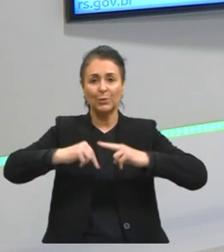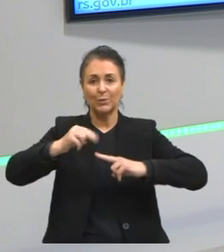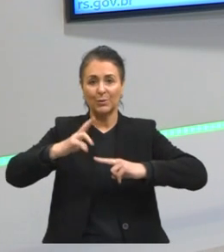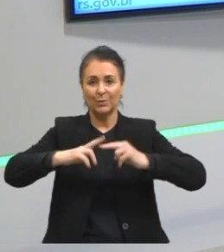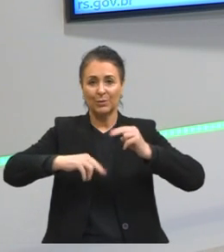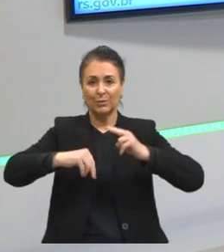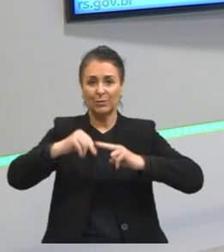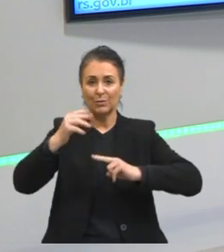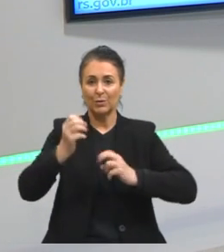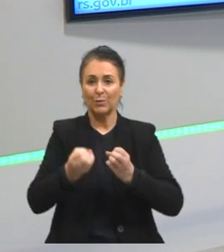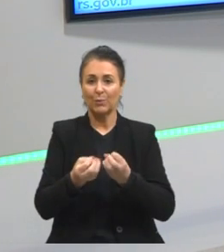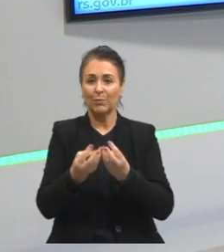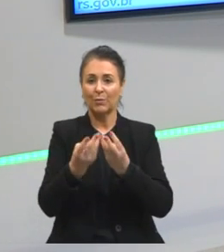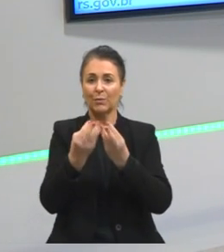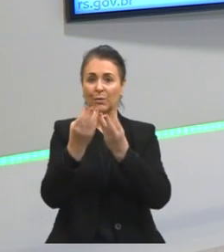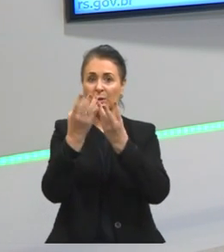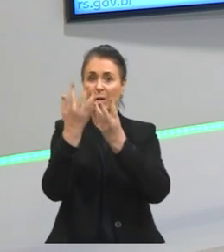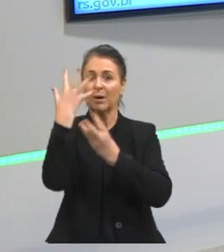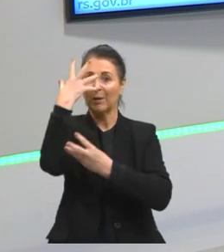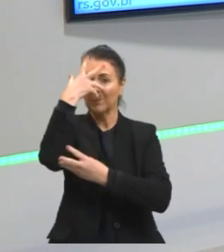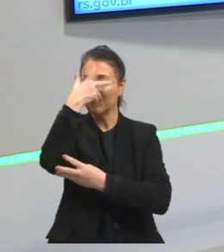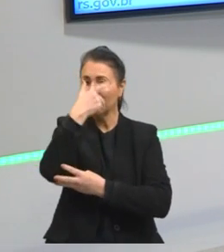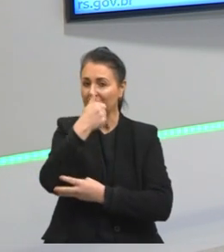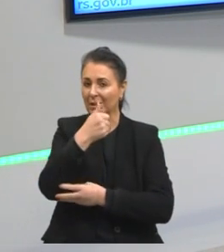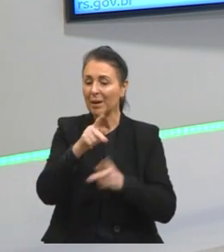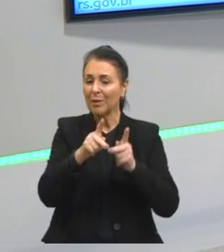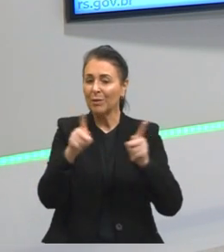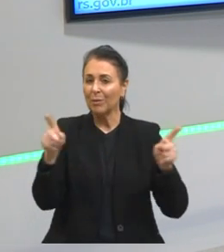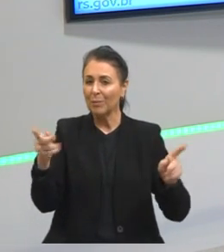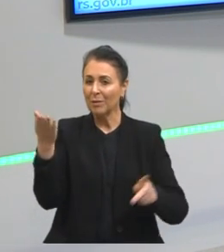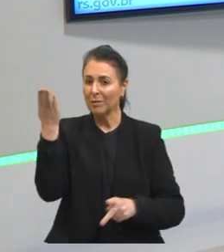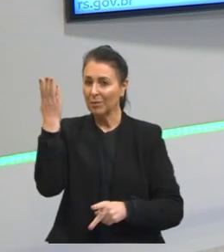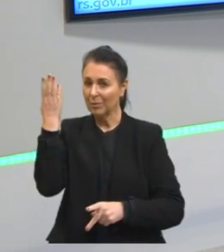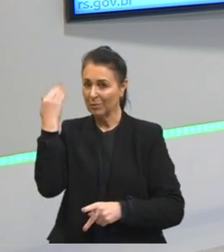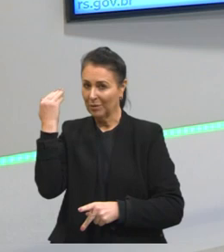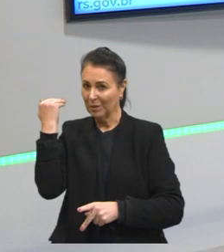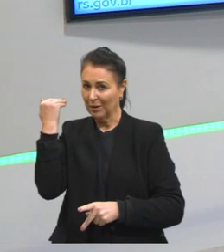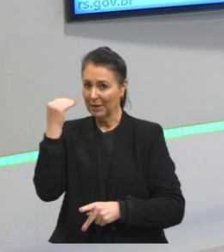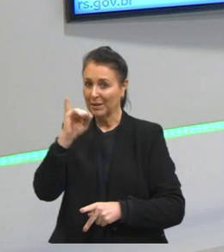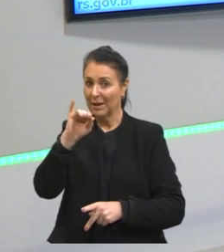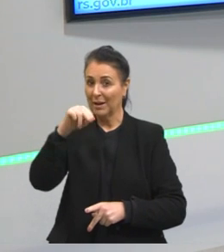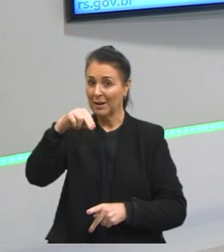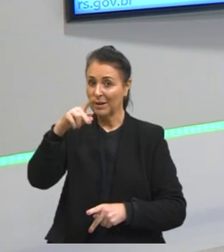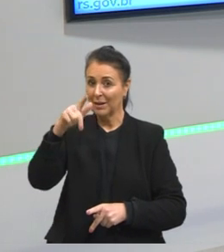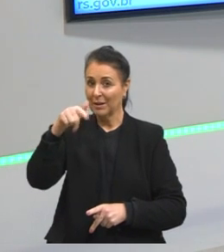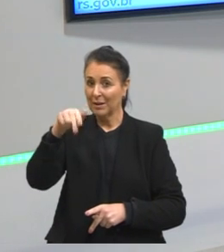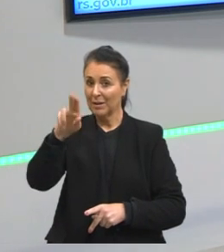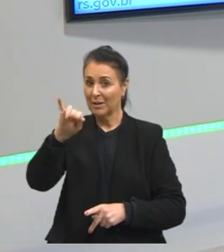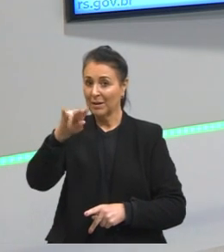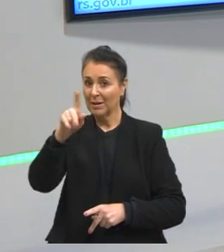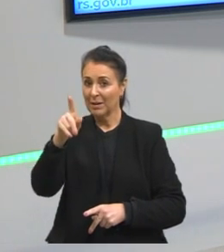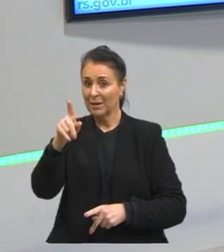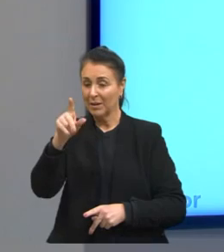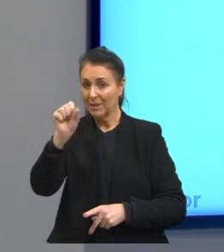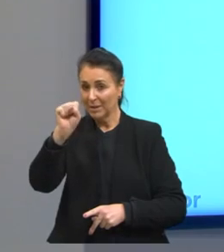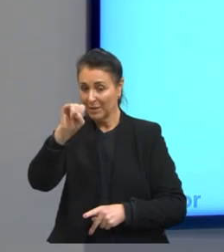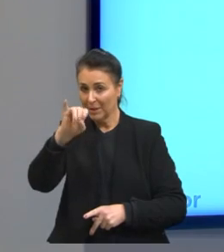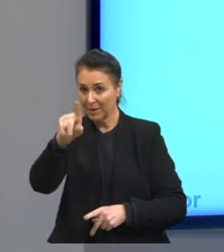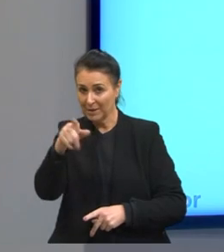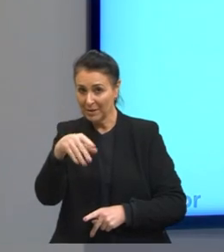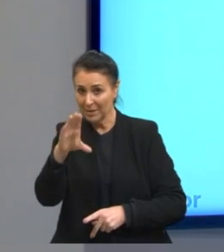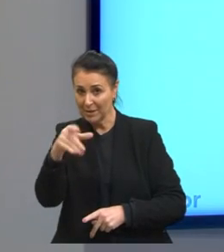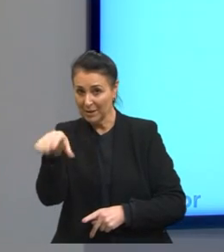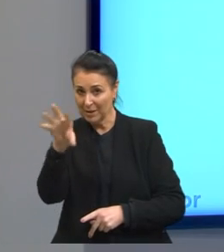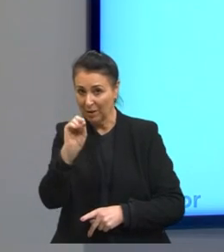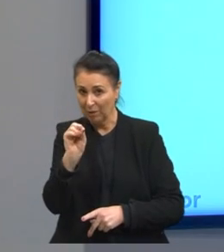bonita. Na Inquisição, provavelmente ela fosse assustadora. Então, tudo depende do contexto. Mas cada